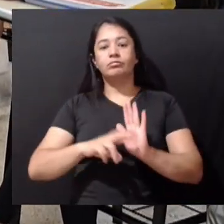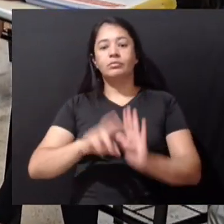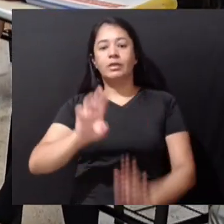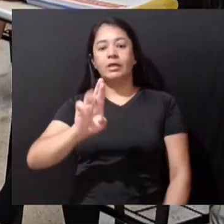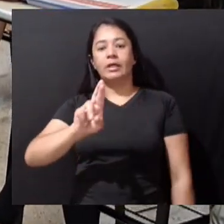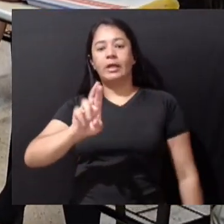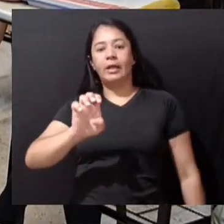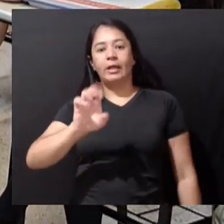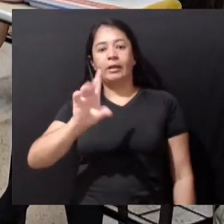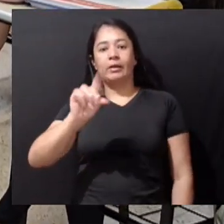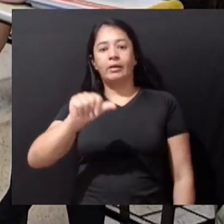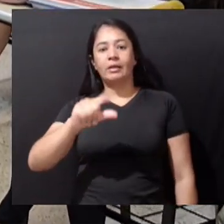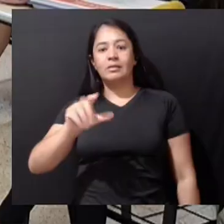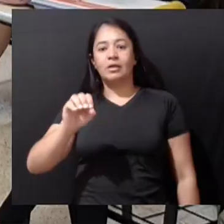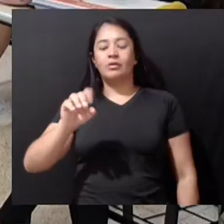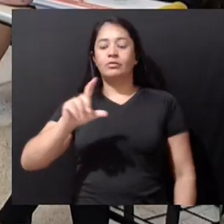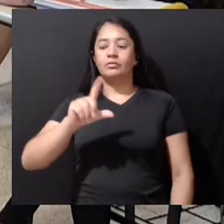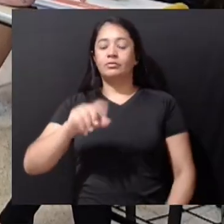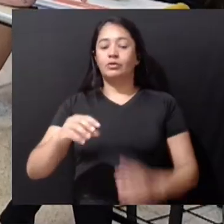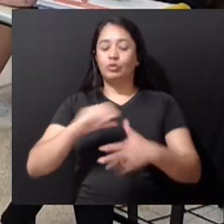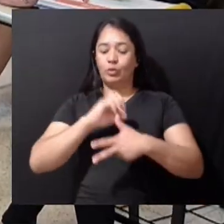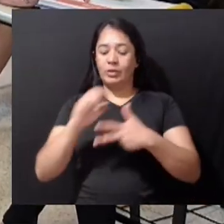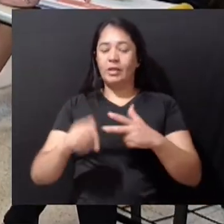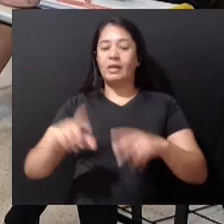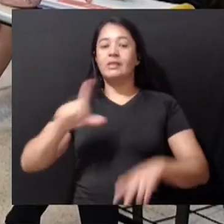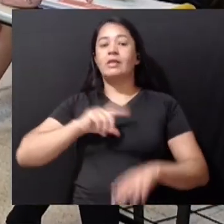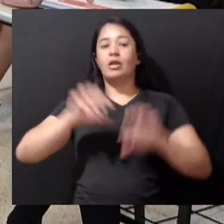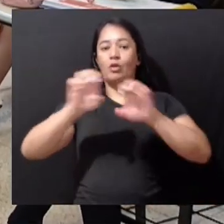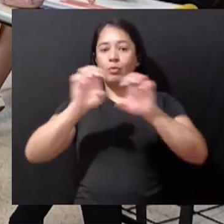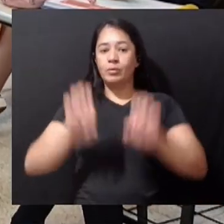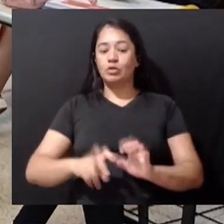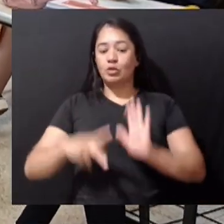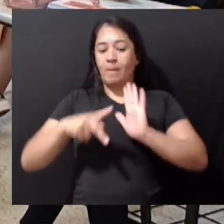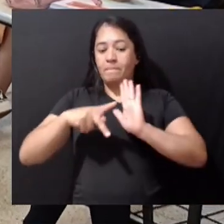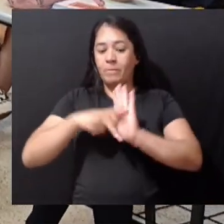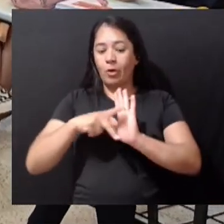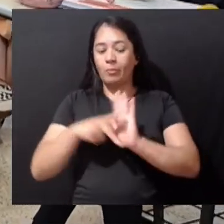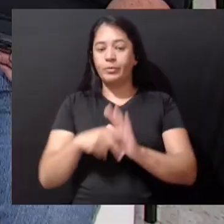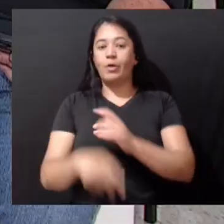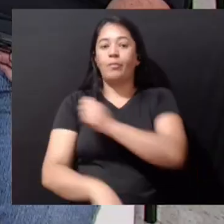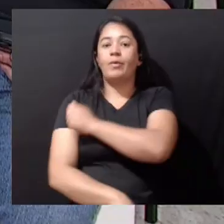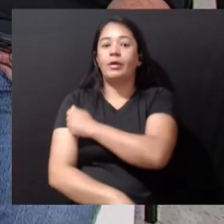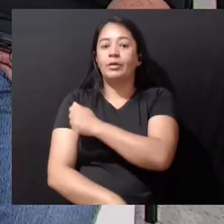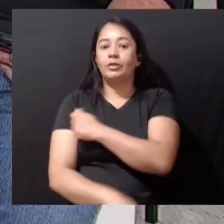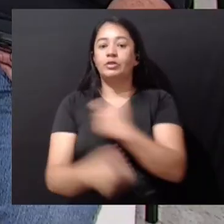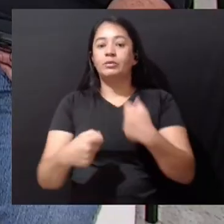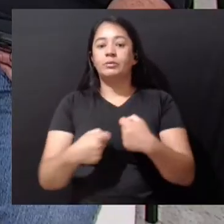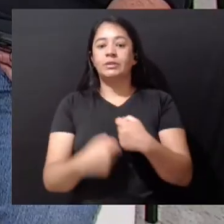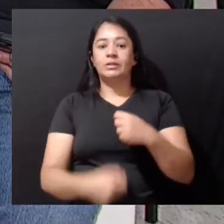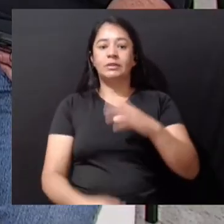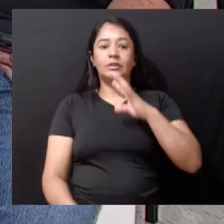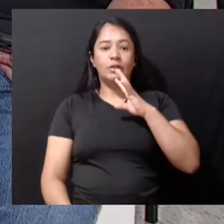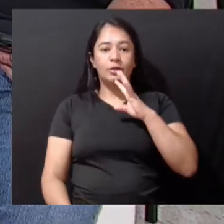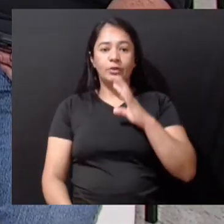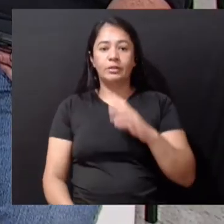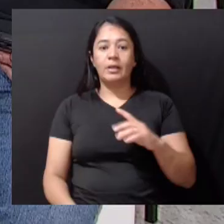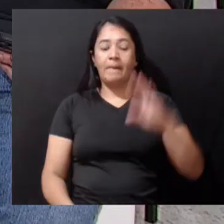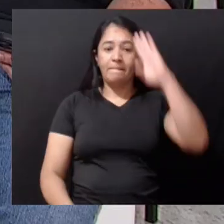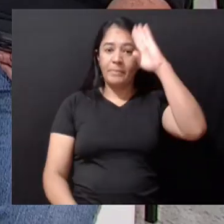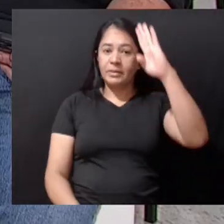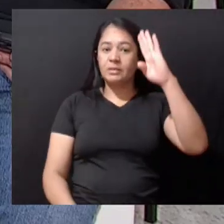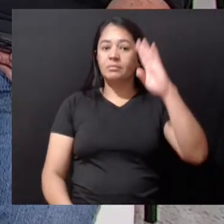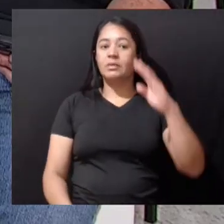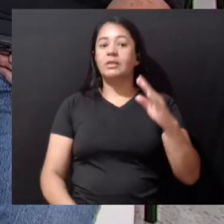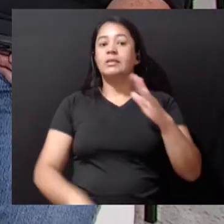específica no Enem, é importante que o aluno conheça e principalmente que ele saiba o que ele não pode fazer para não zerar. Ela tem um